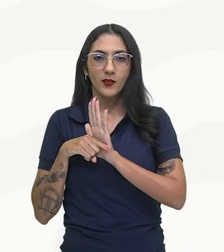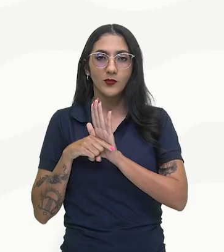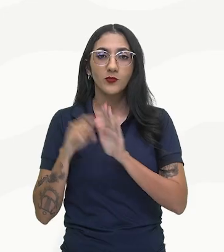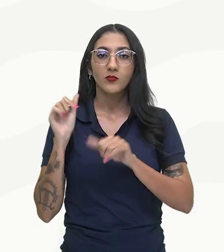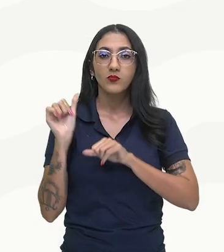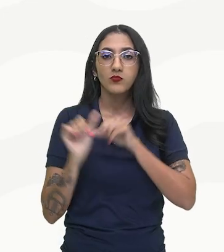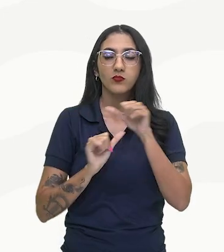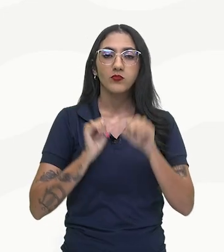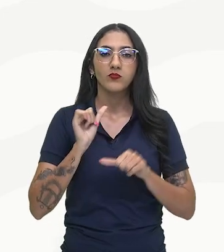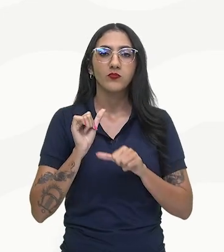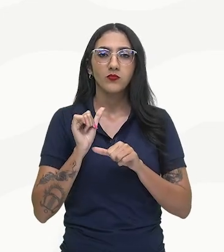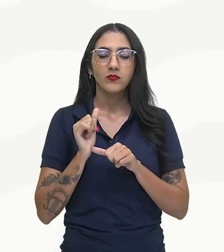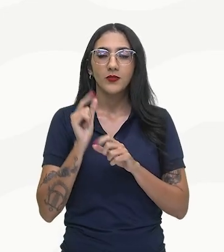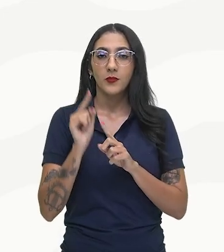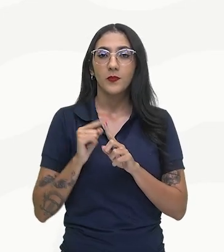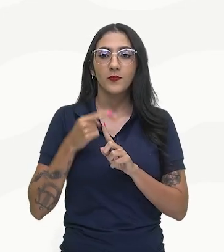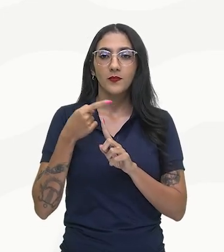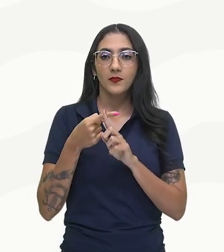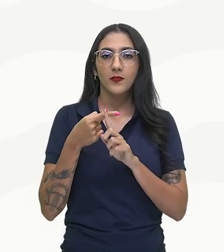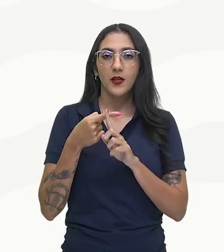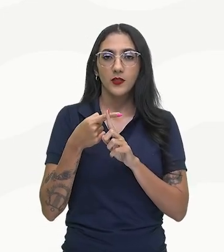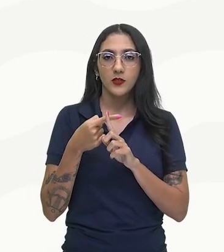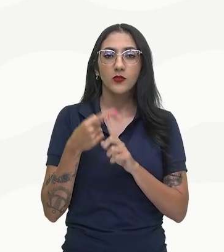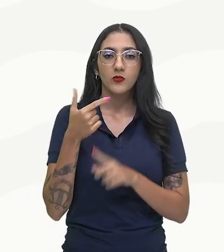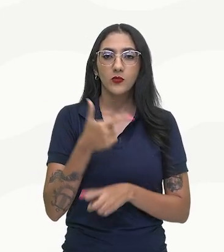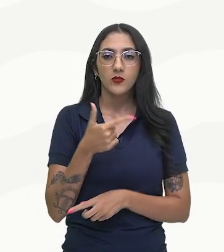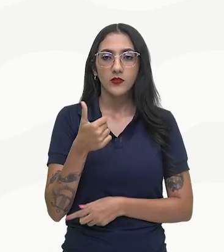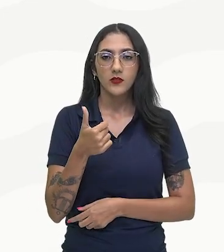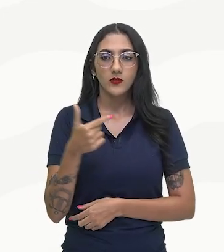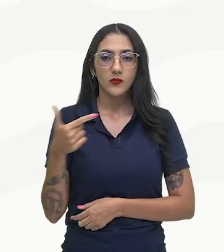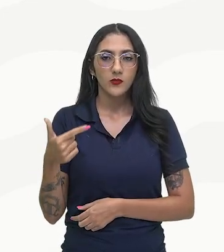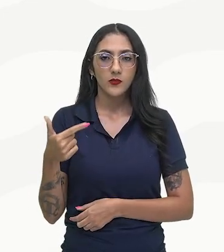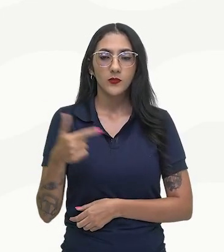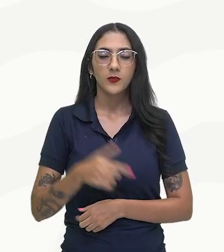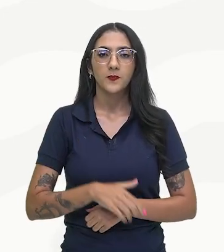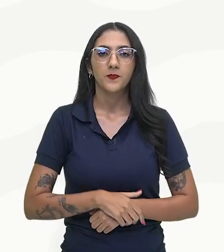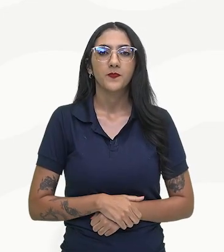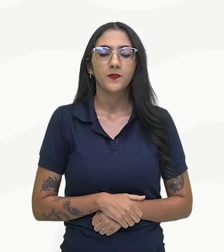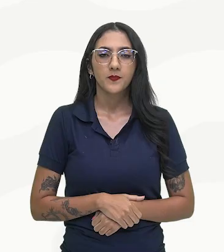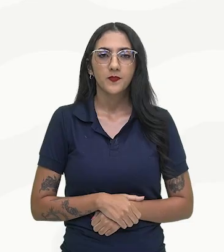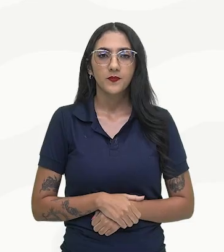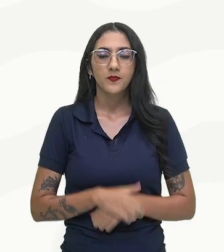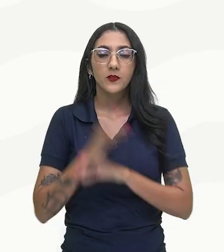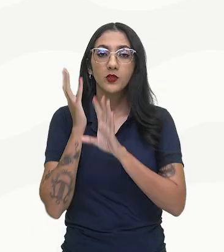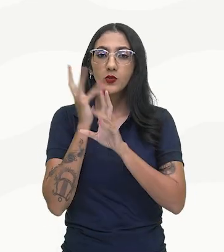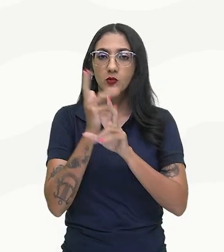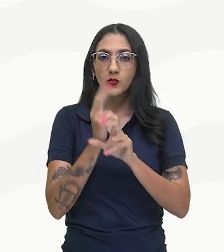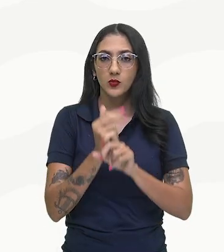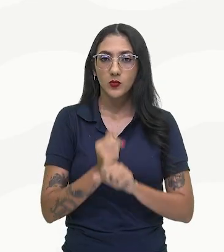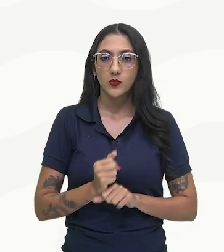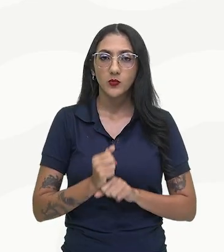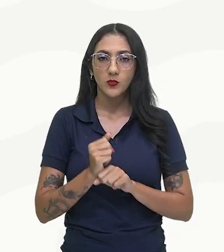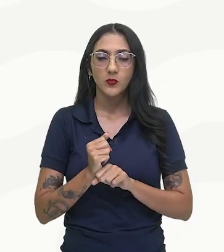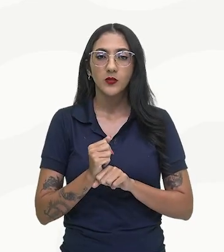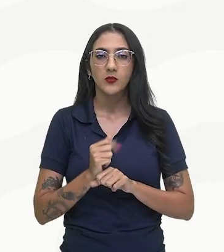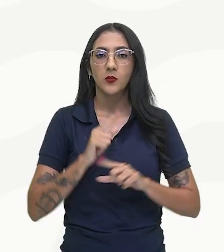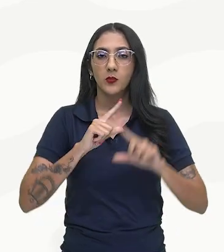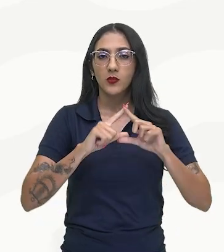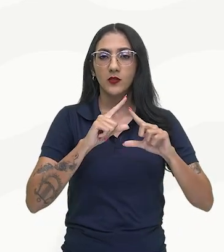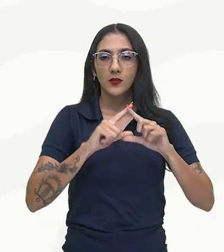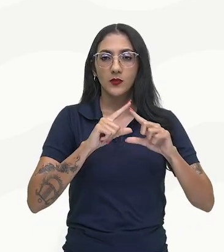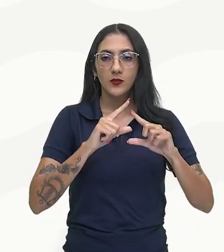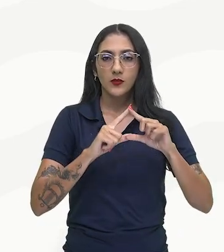4 vezes 53 vai ser mais 212. Somando, então, esses dois, 324